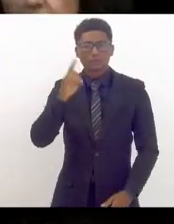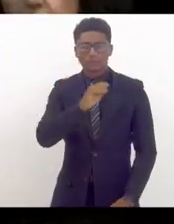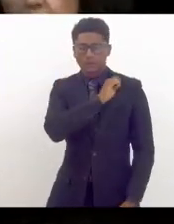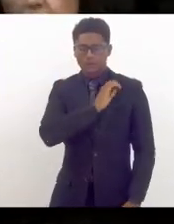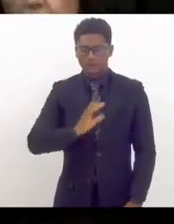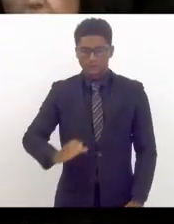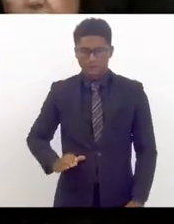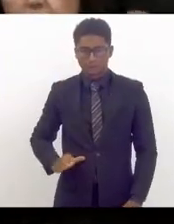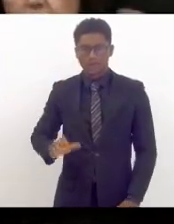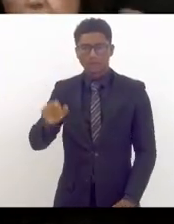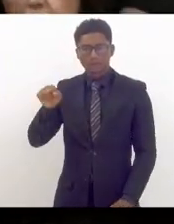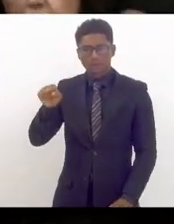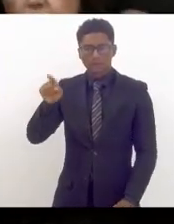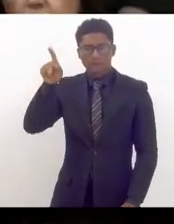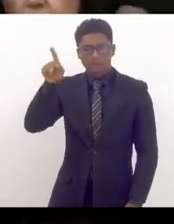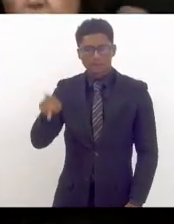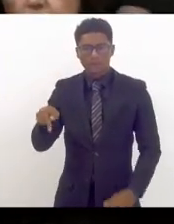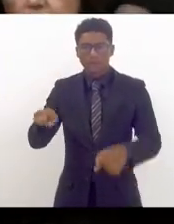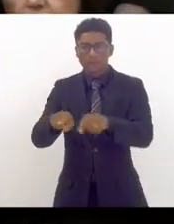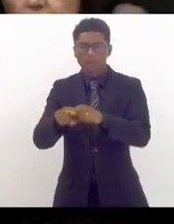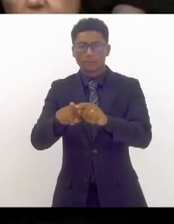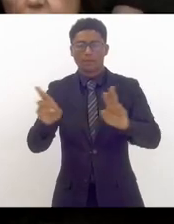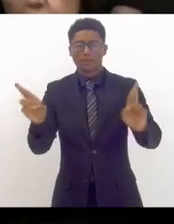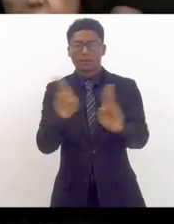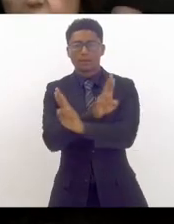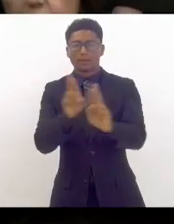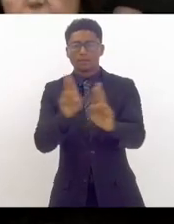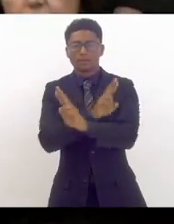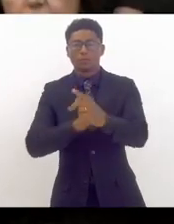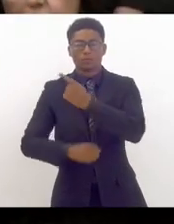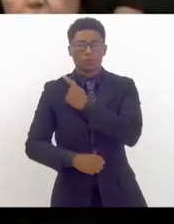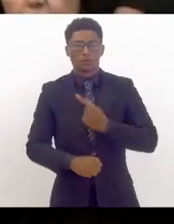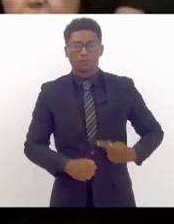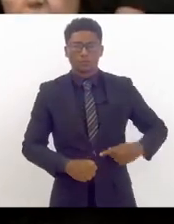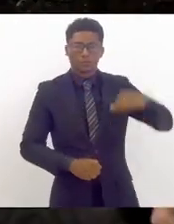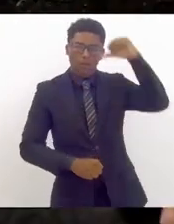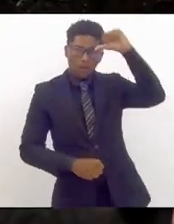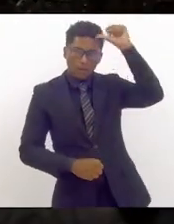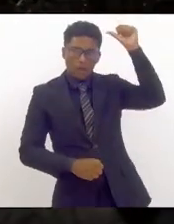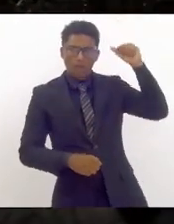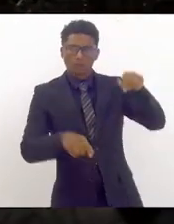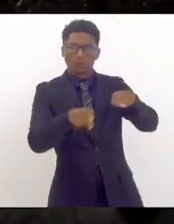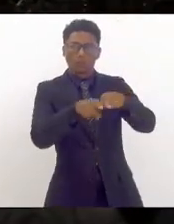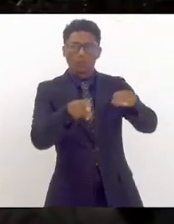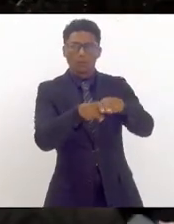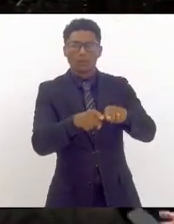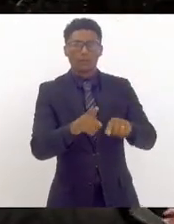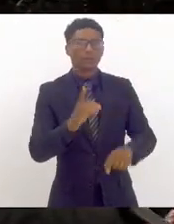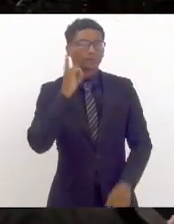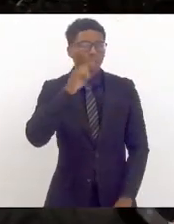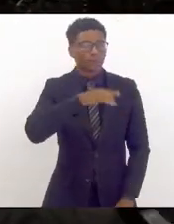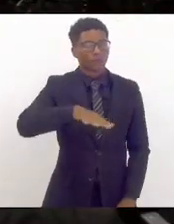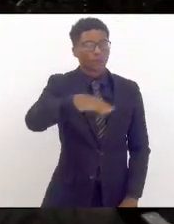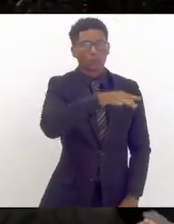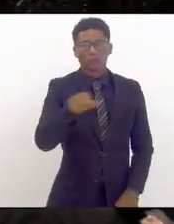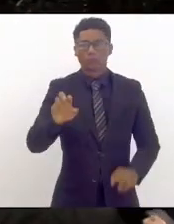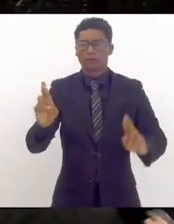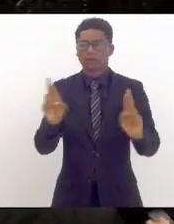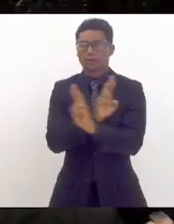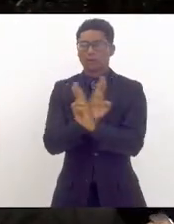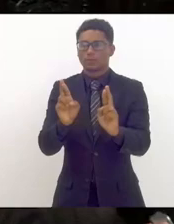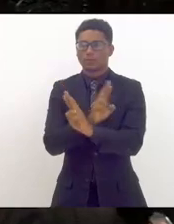relação do André Siciliano com o governador Cláudio Castro e com o parlamento. Durante 4 anos, nós